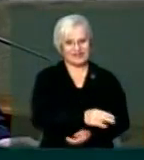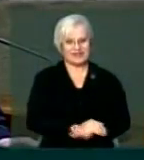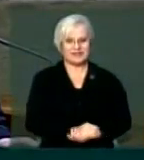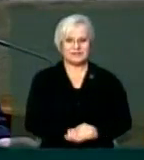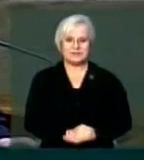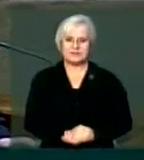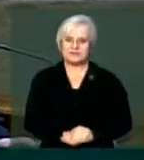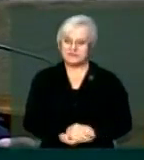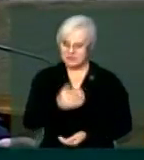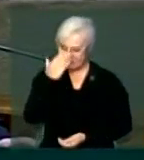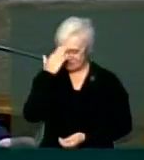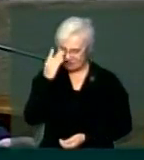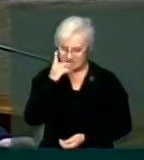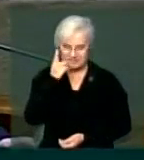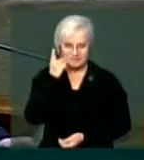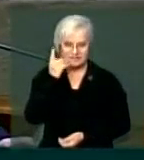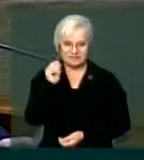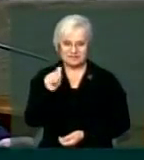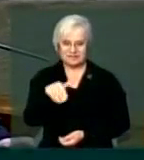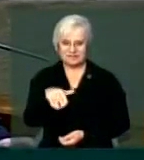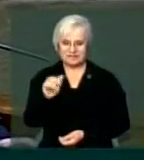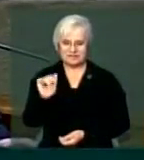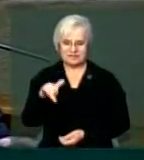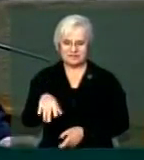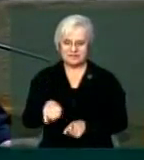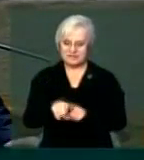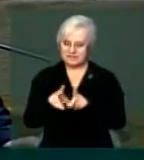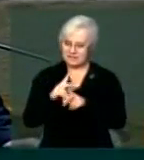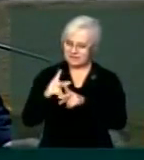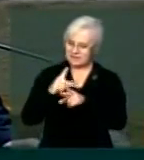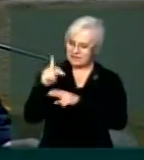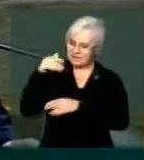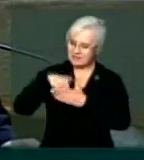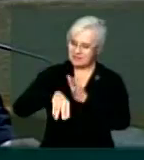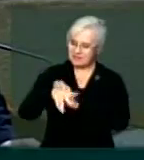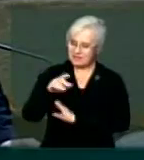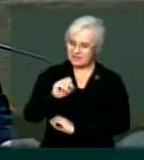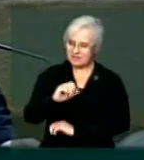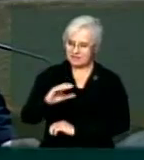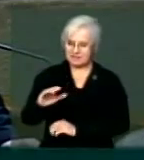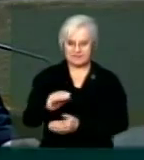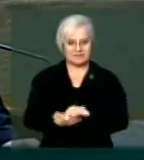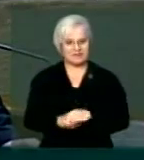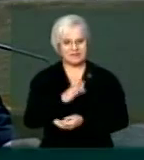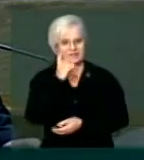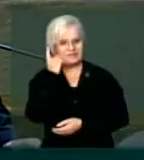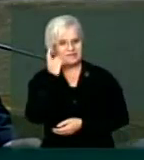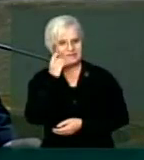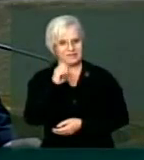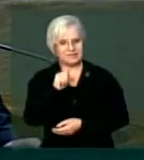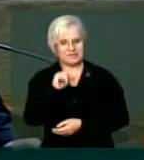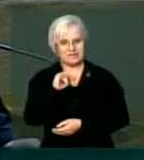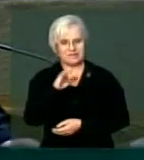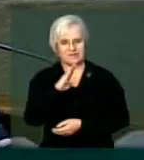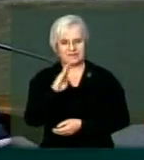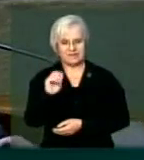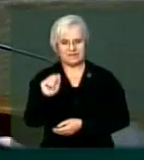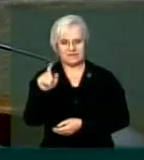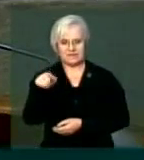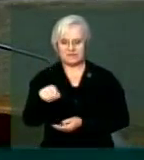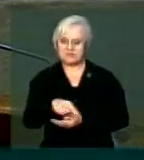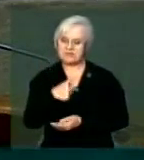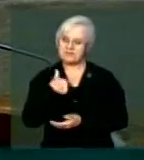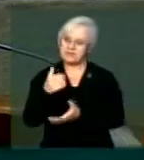Obrigado, deputado Amin, também campeão de votos de Santa Catarina. Deputado Cibá. Deputado Ivan, em primeiro lugar eu quero